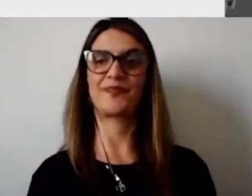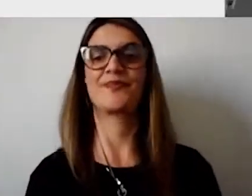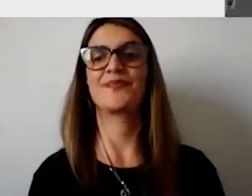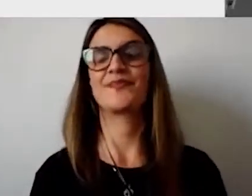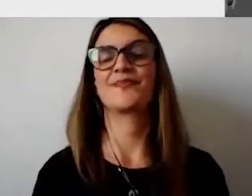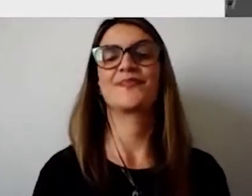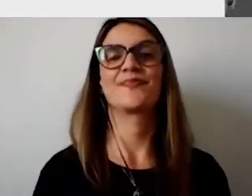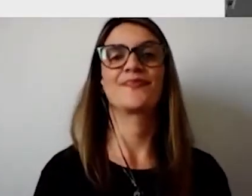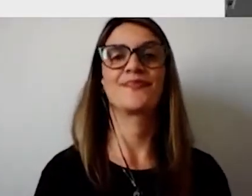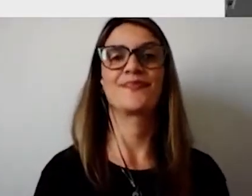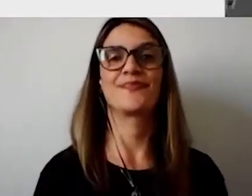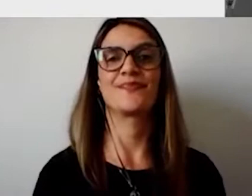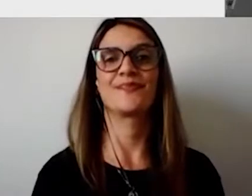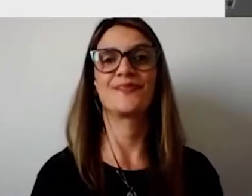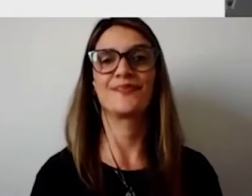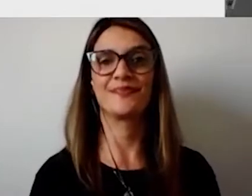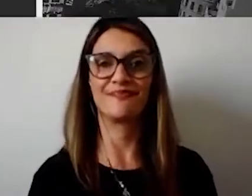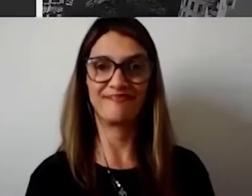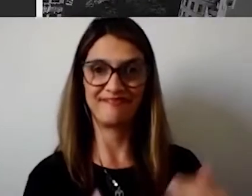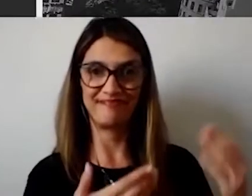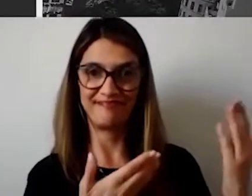Aí o nosso anfitrião.